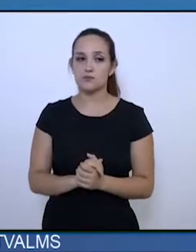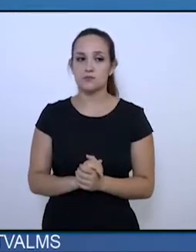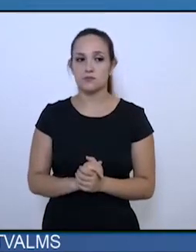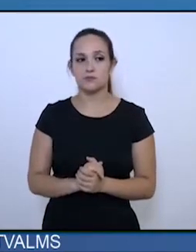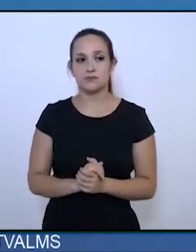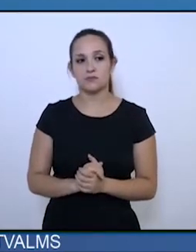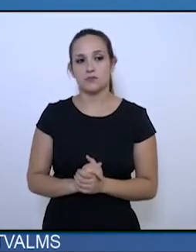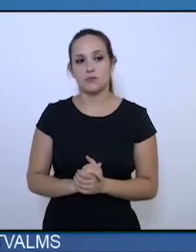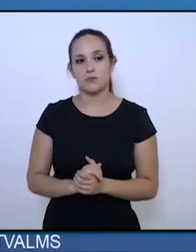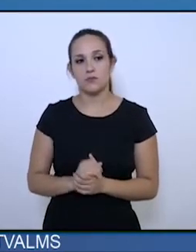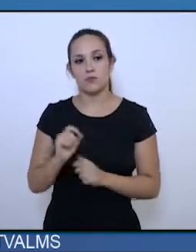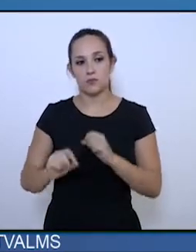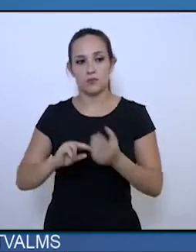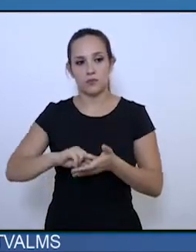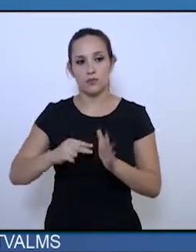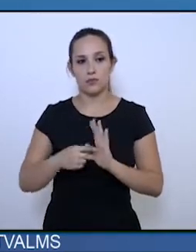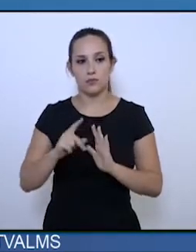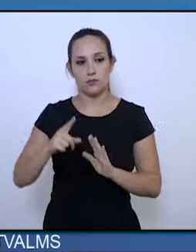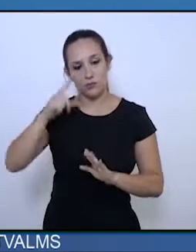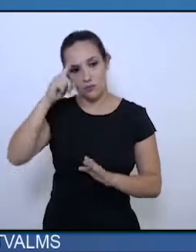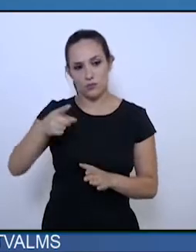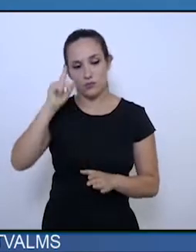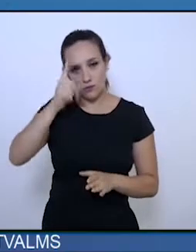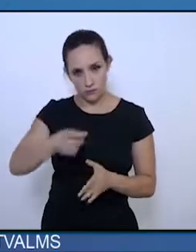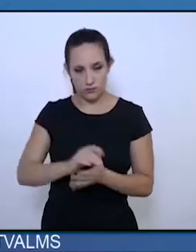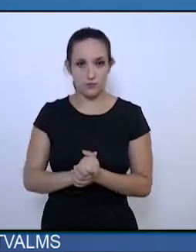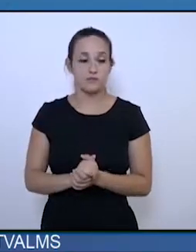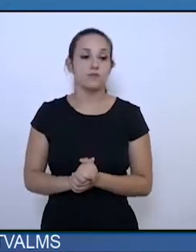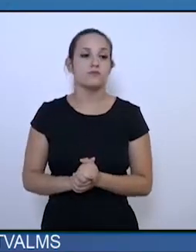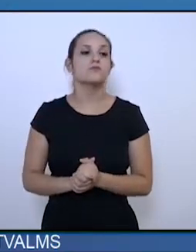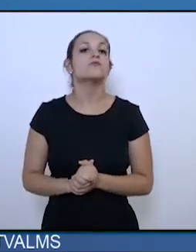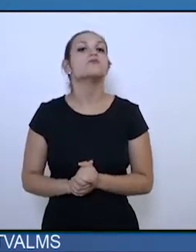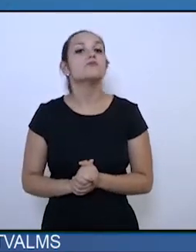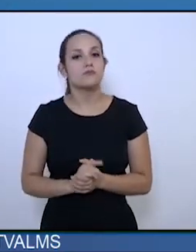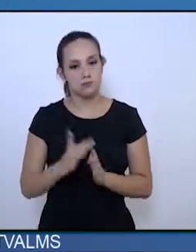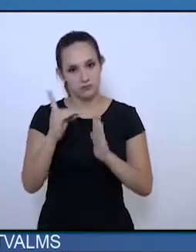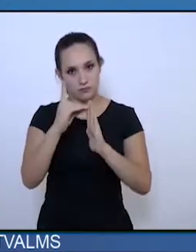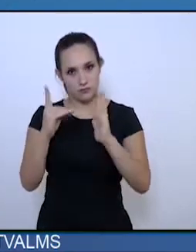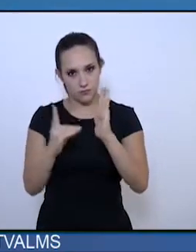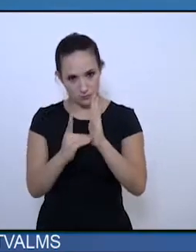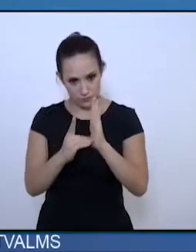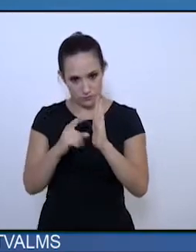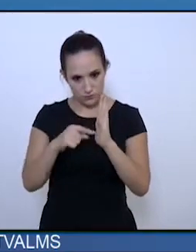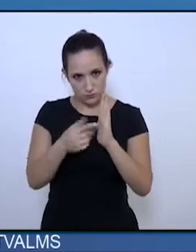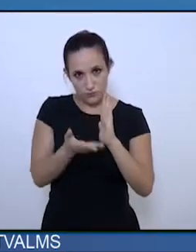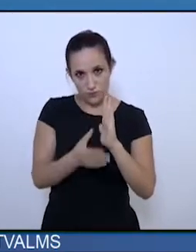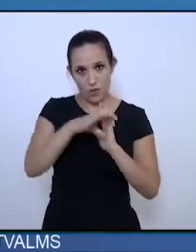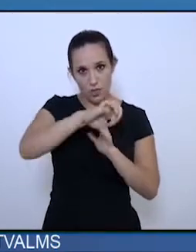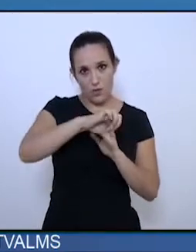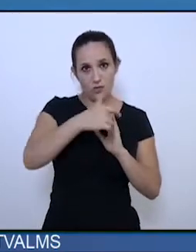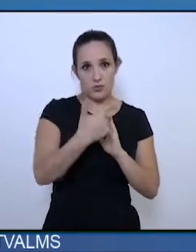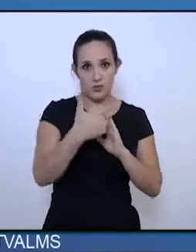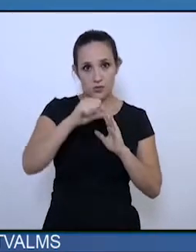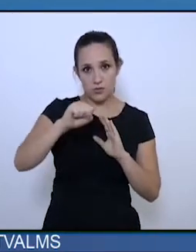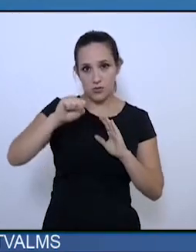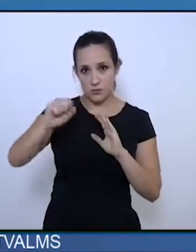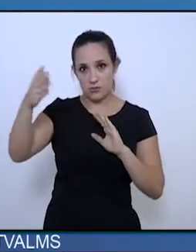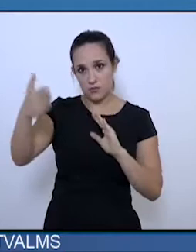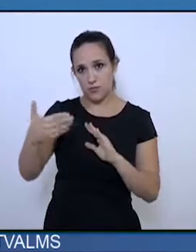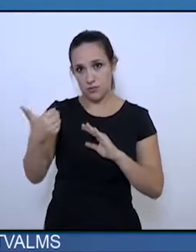de inspiração autoritária. O mencionado decreto de 9.288 de